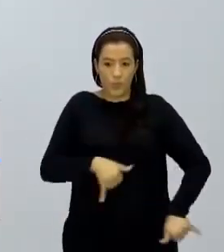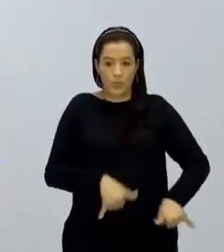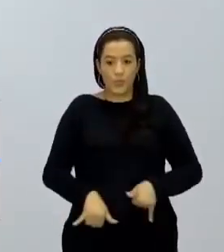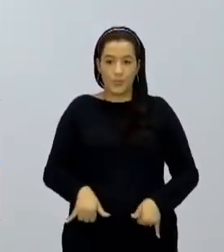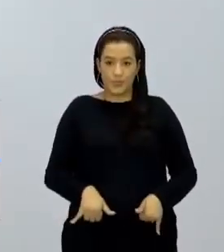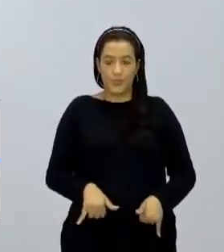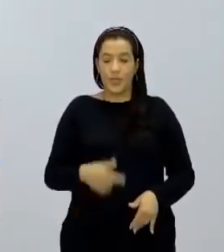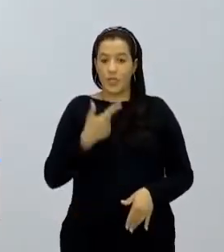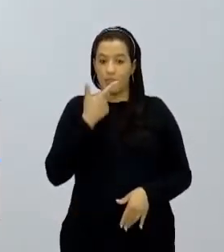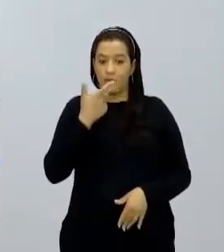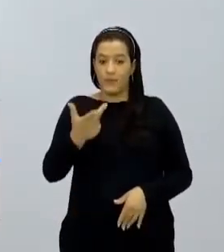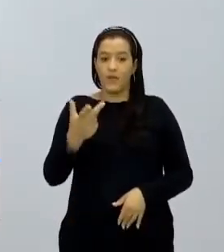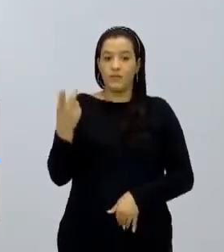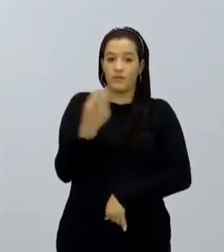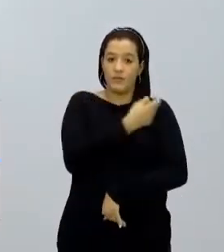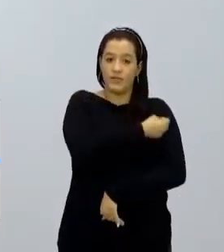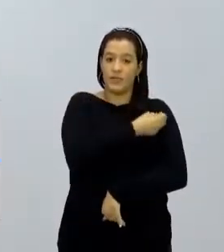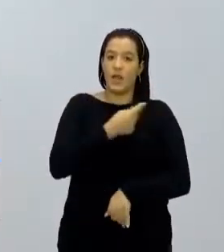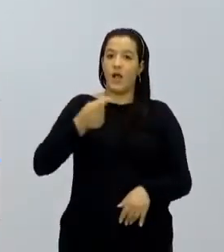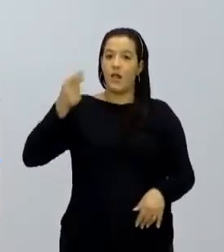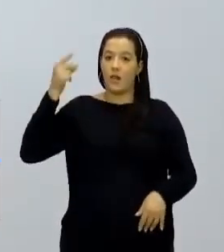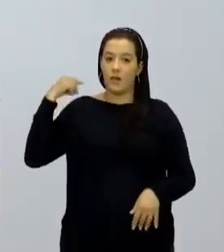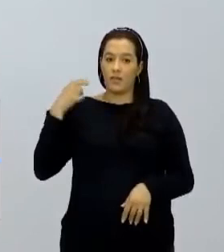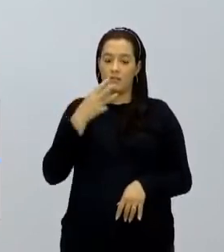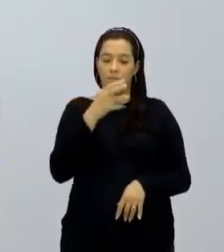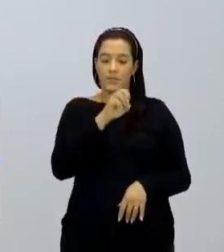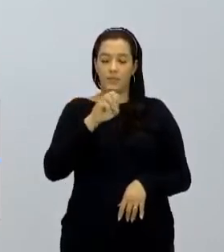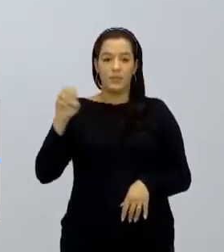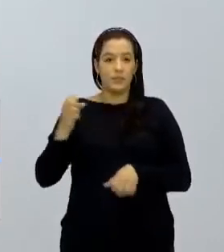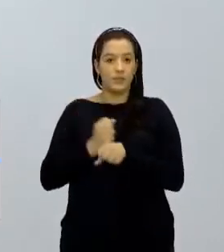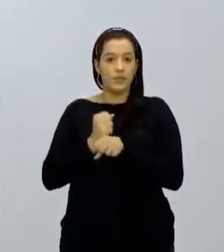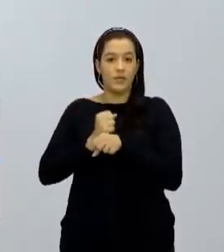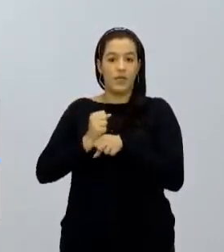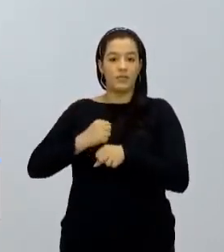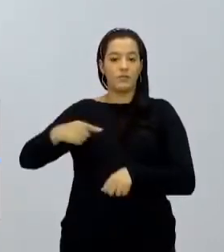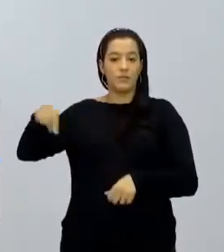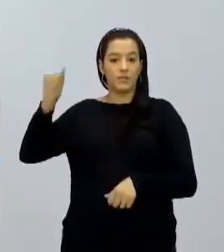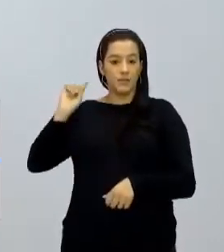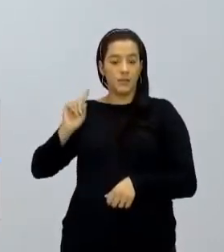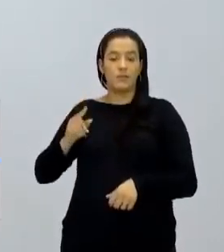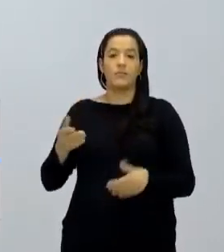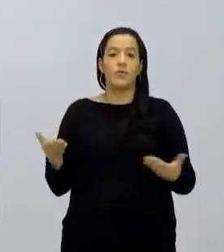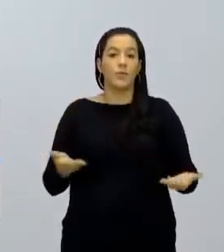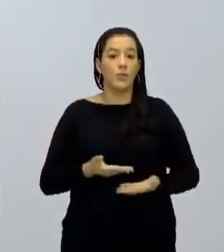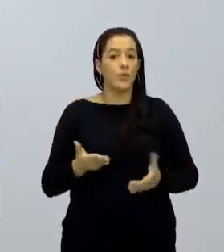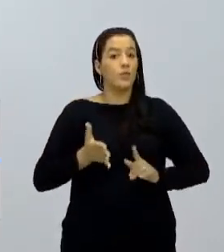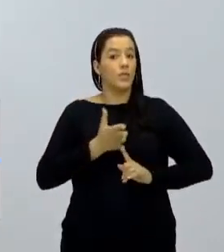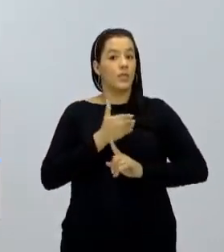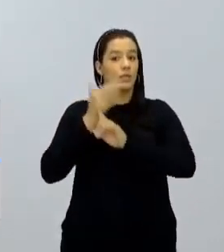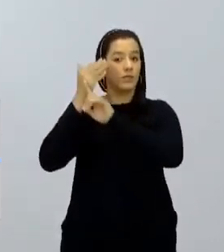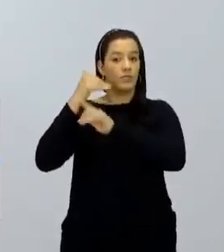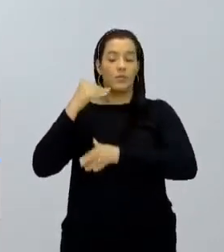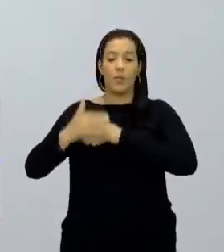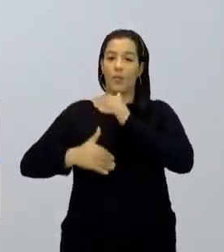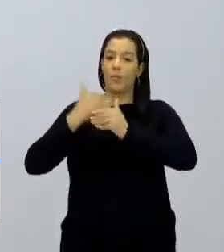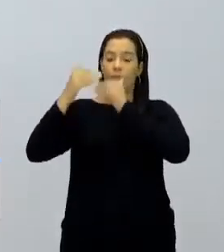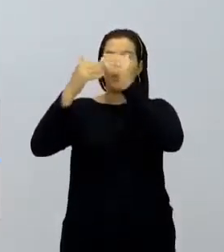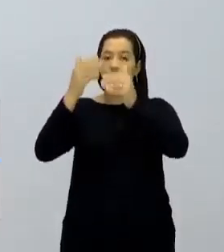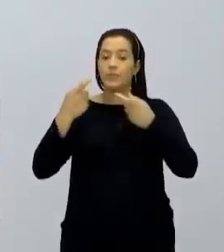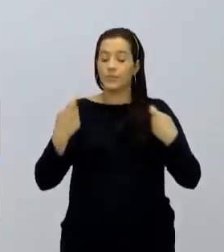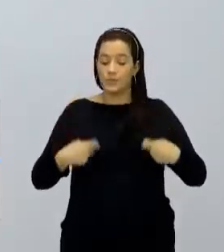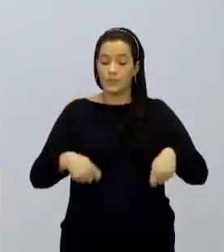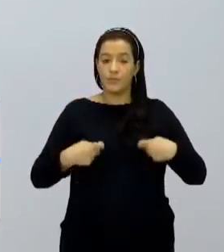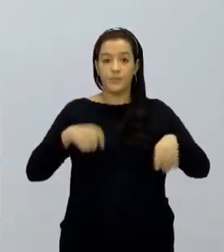anos atrás. Será que essa tecnologia não avançou? A gente precisa refletir quando há algumas discussões aí que se